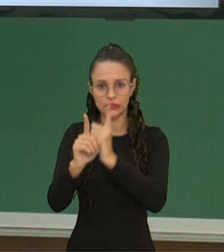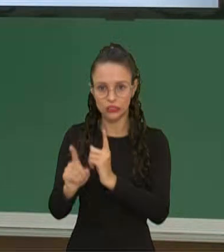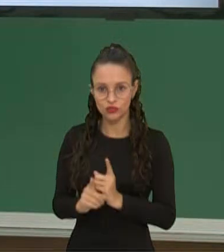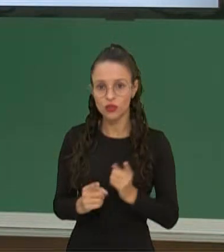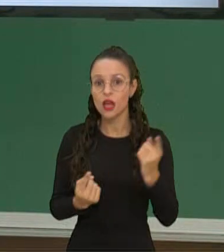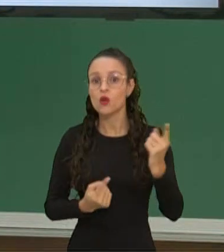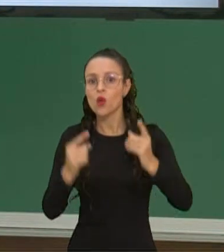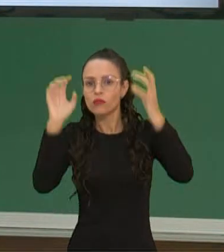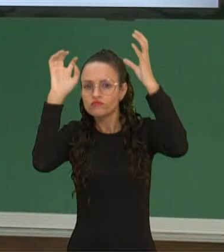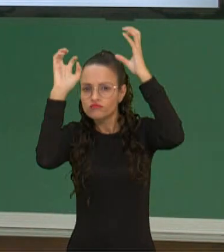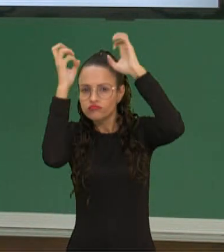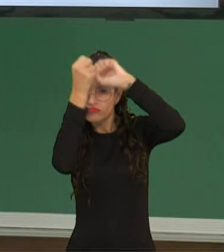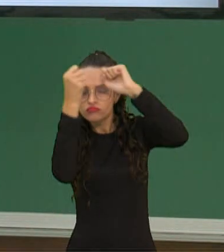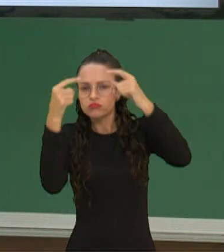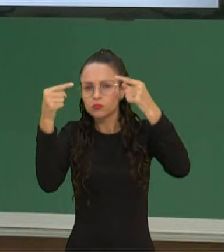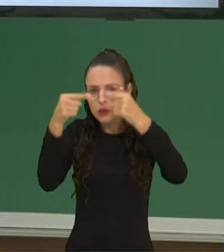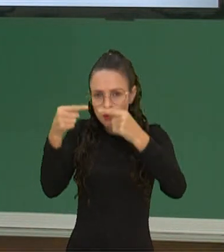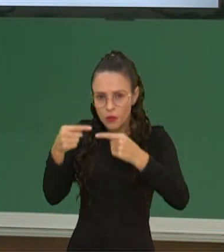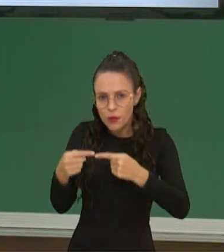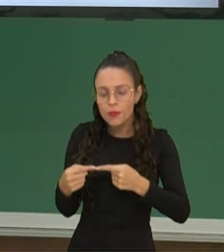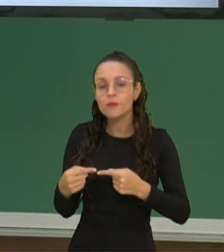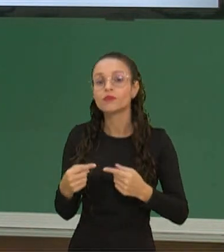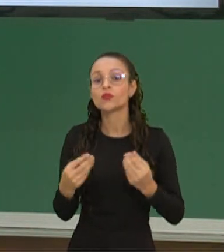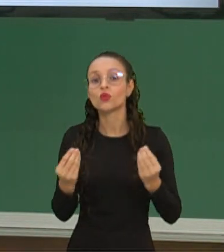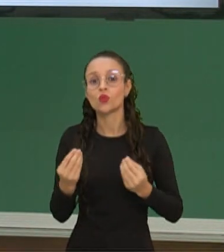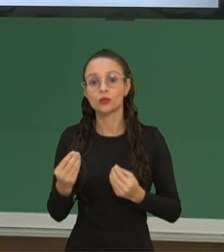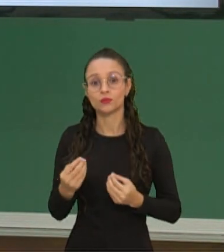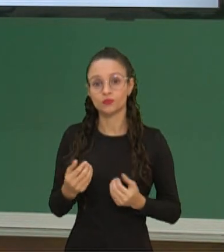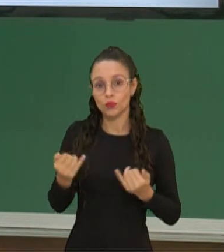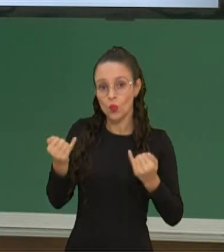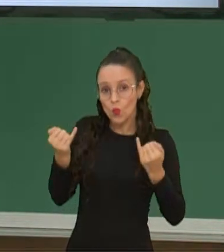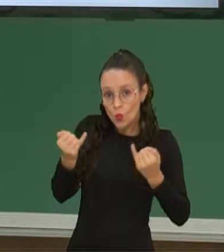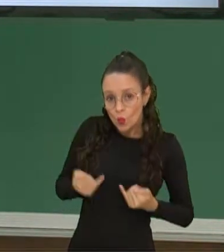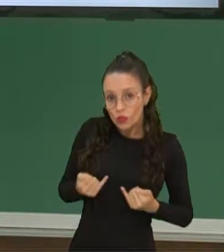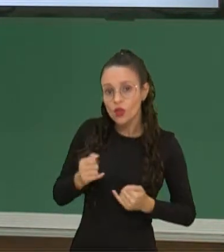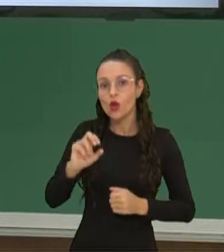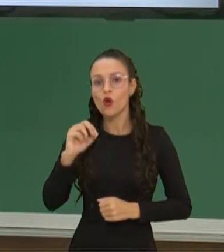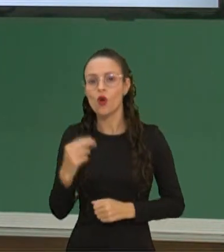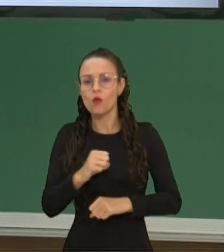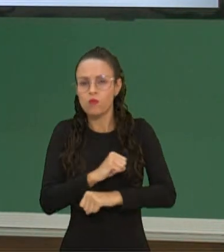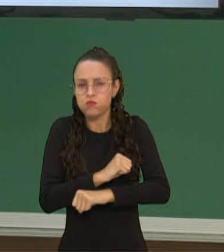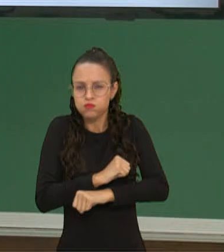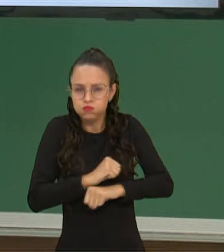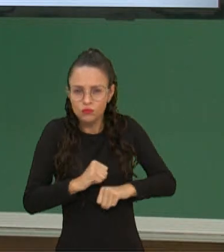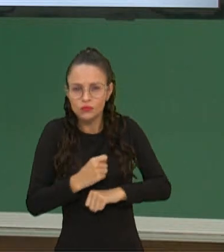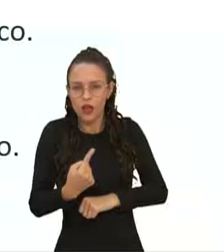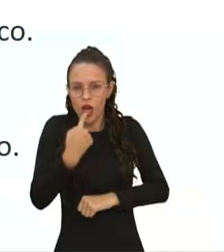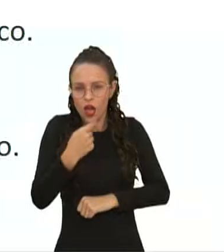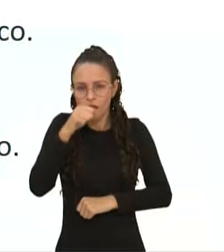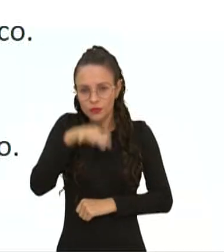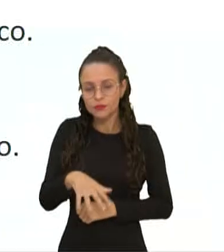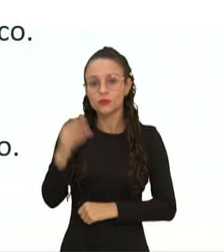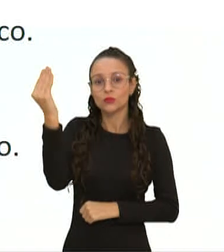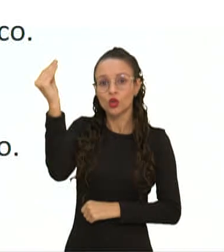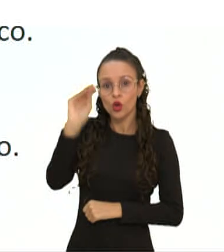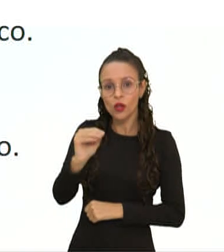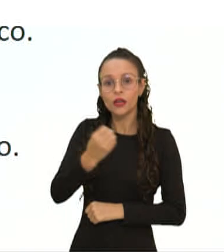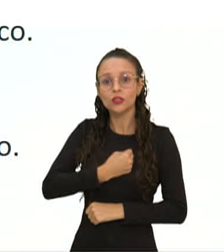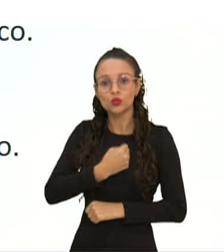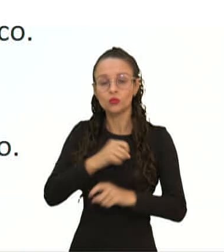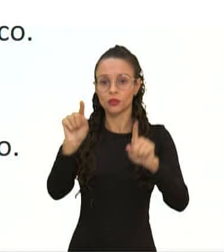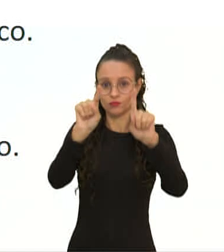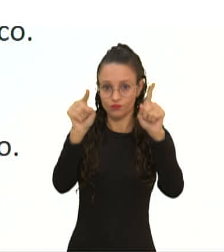o transtorno de acordo com o sintoma relatado aqui como anorexia ou bulimia colocando o número dentro do parênteses